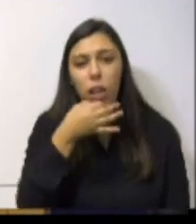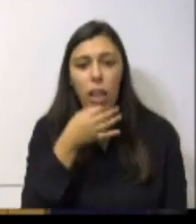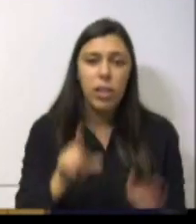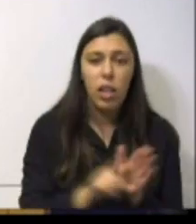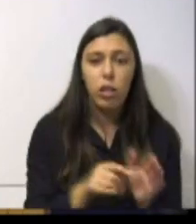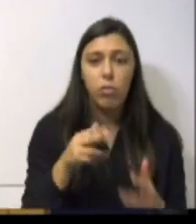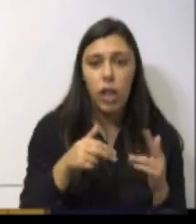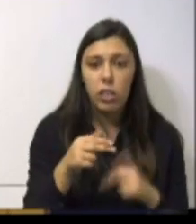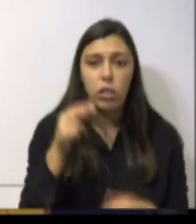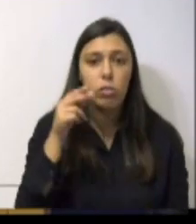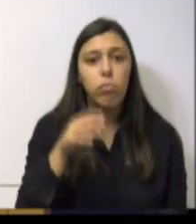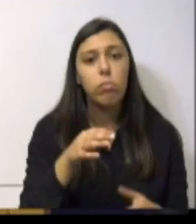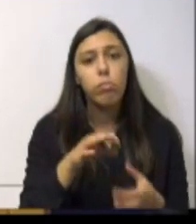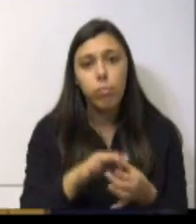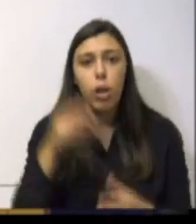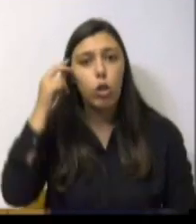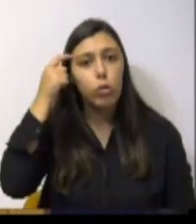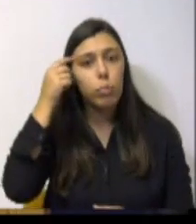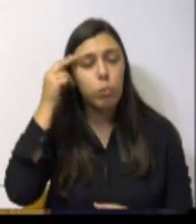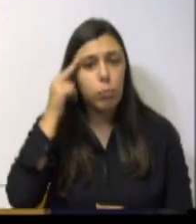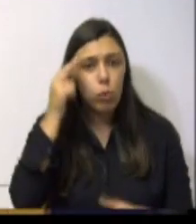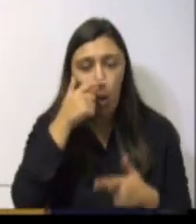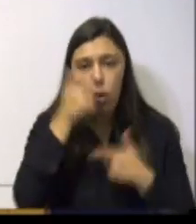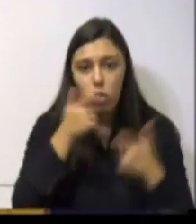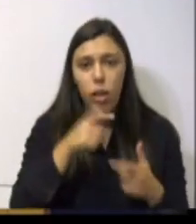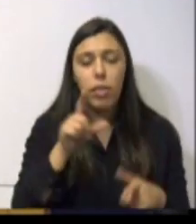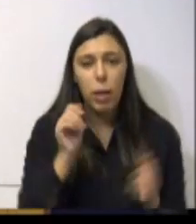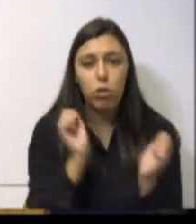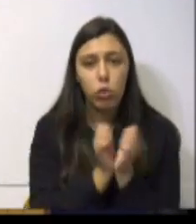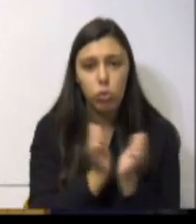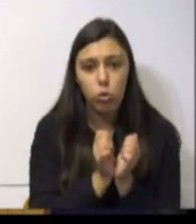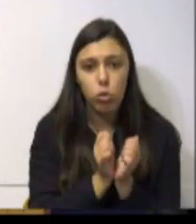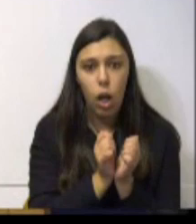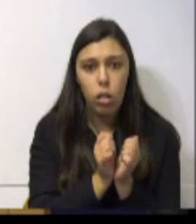madeirenses e em relação às transferências para a Segurança Social,